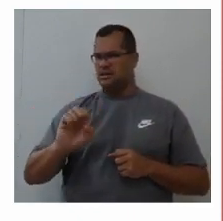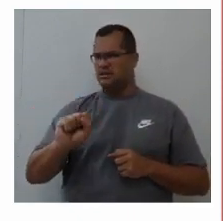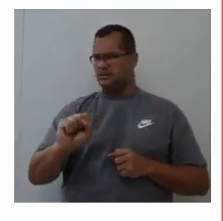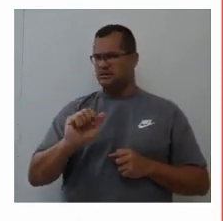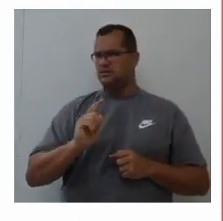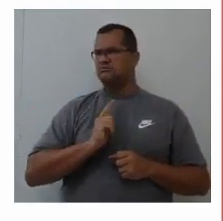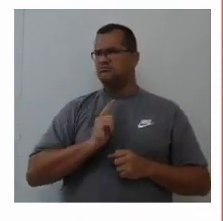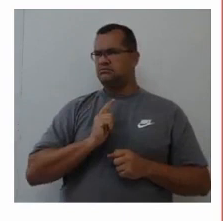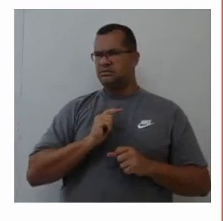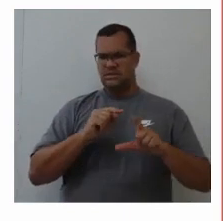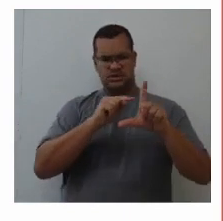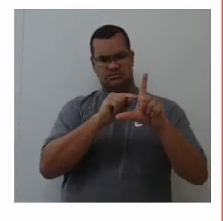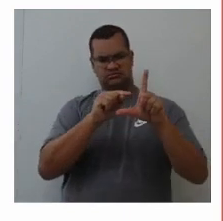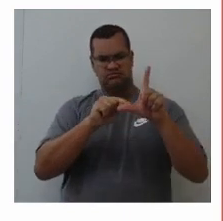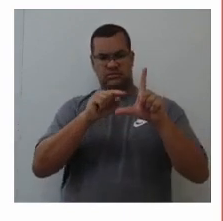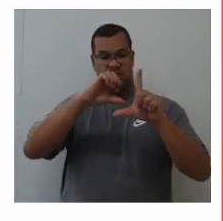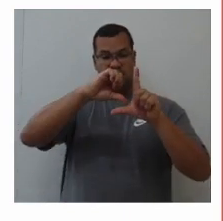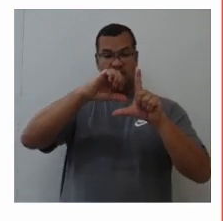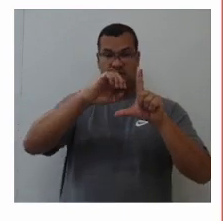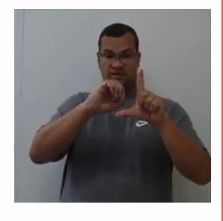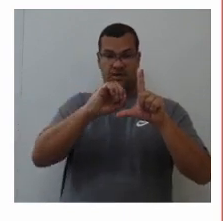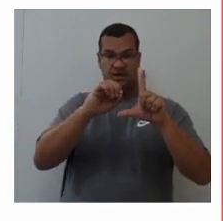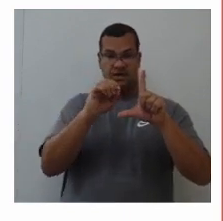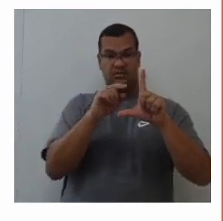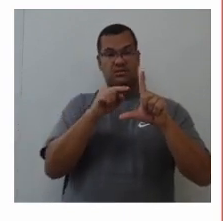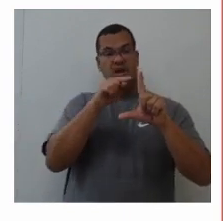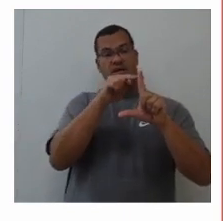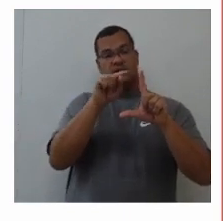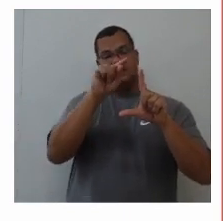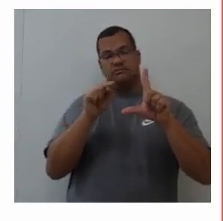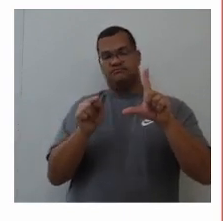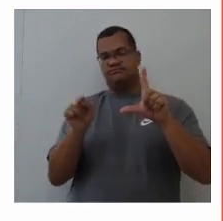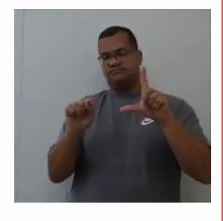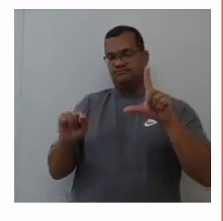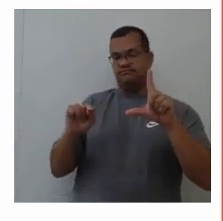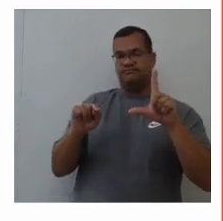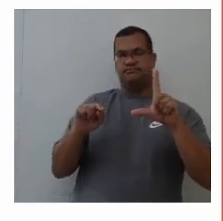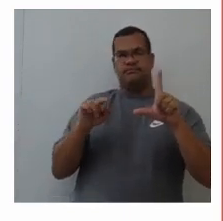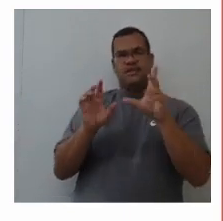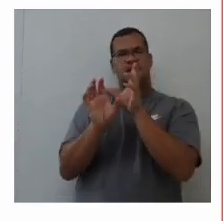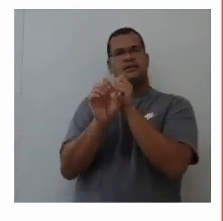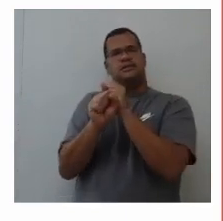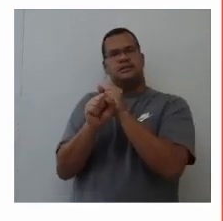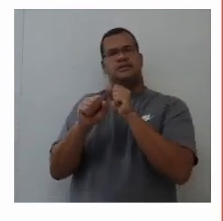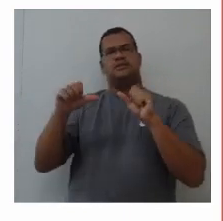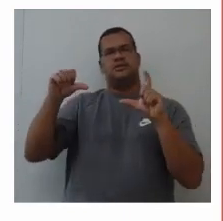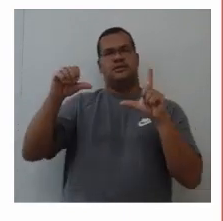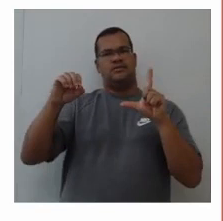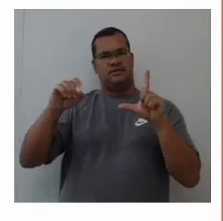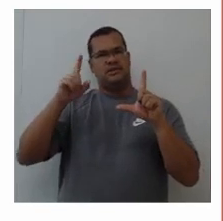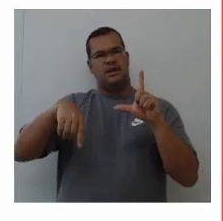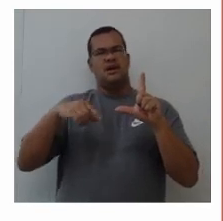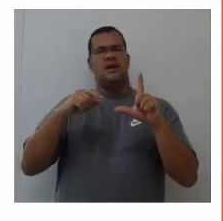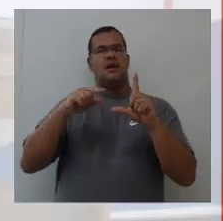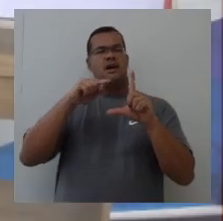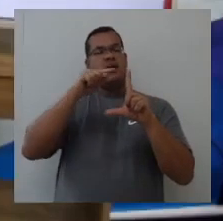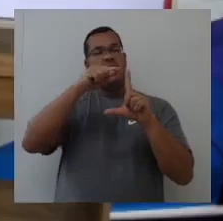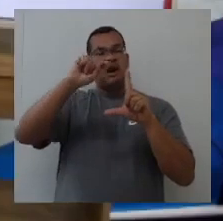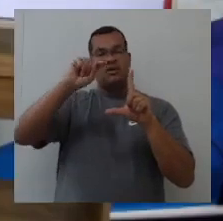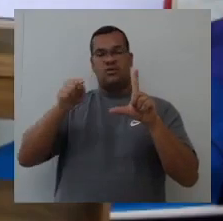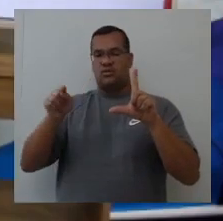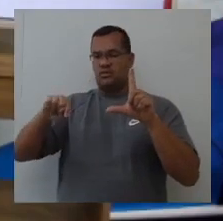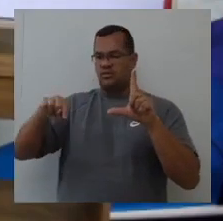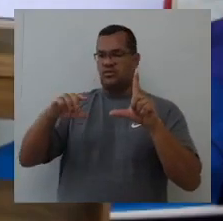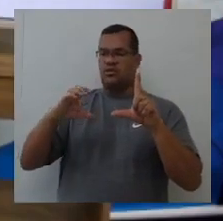tenho um ângulo de 90 graus, tá certo? E eu tenho, aliado a isso aí, dois outros ângulos que eu chamo de ângulos complementares, porque